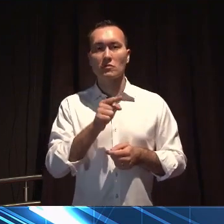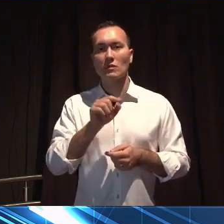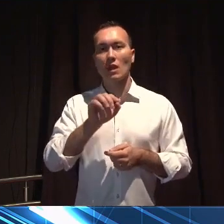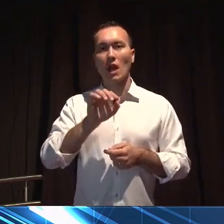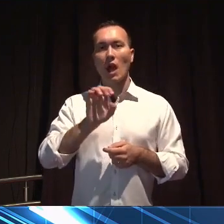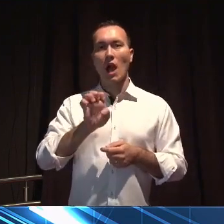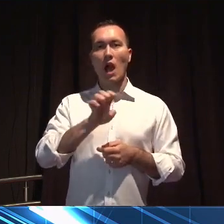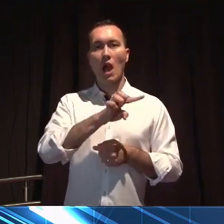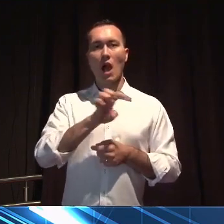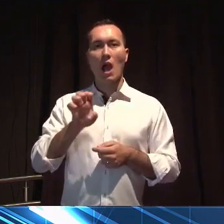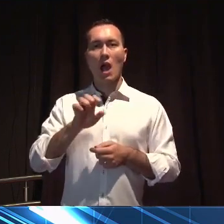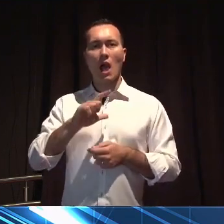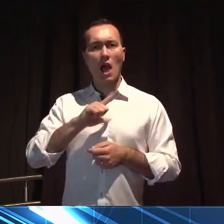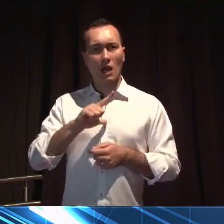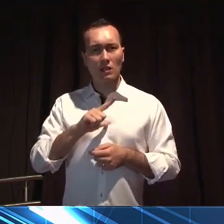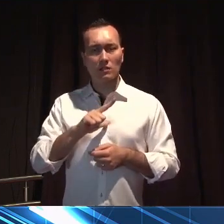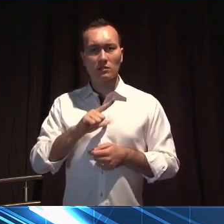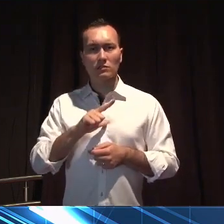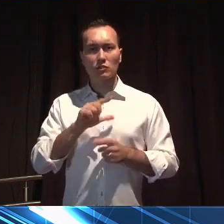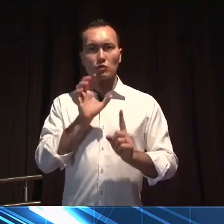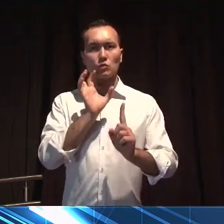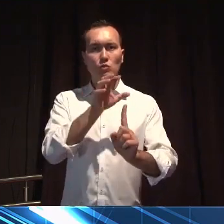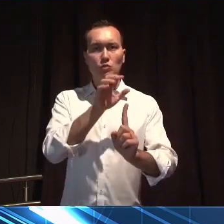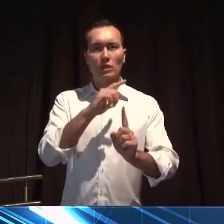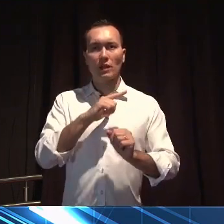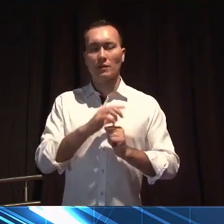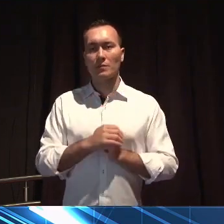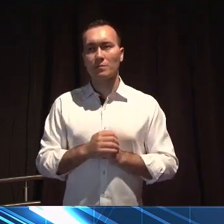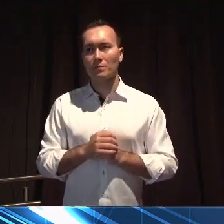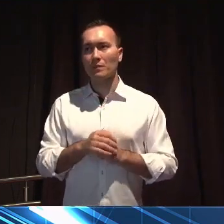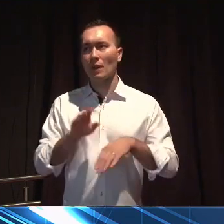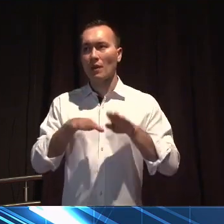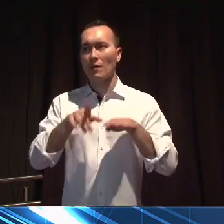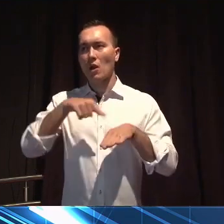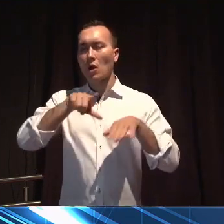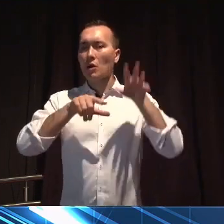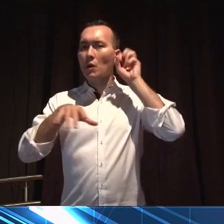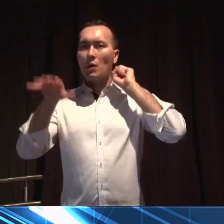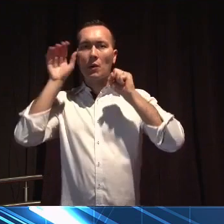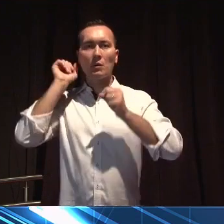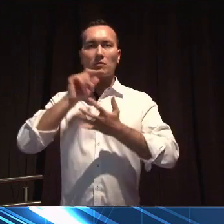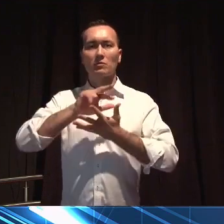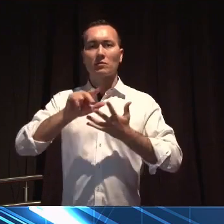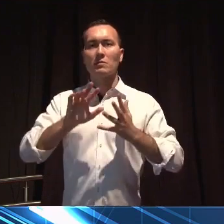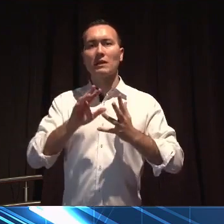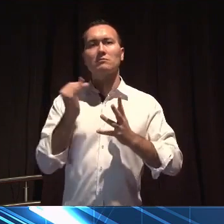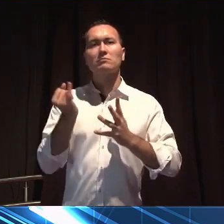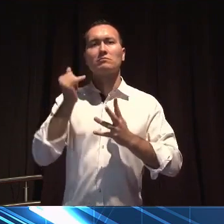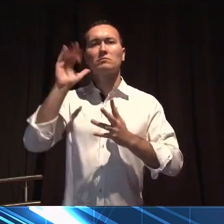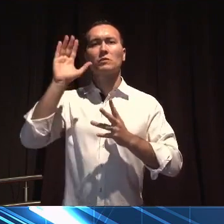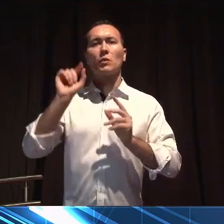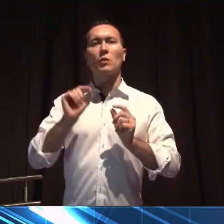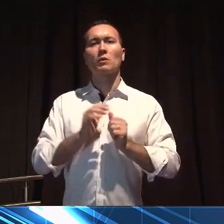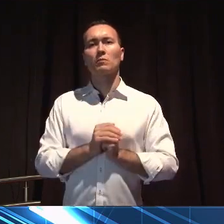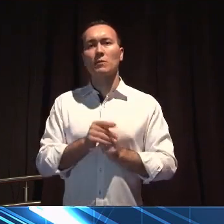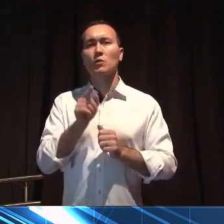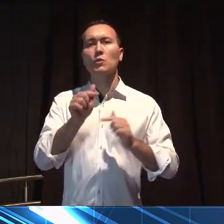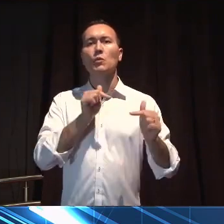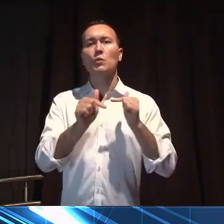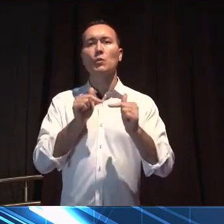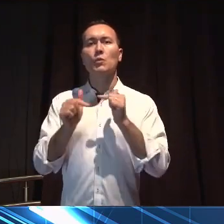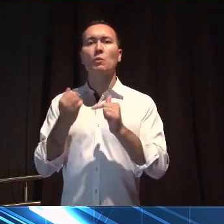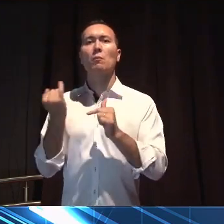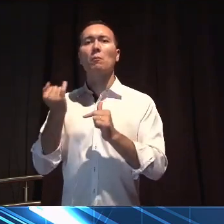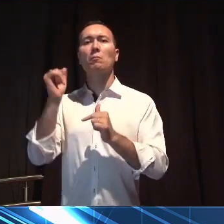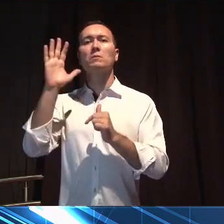é, a gente discute às vezes muita linguagem e tal, mas uma coisa que realmente importa é tu estar sabendo de como está teu serviço, né?